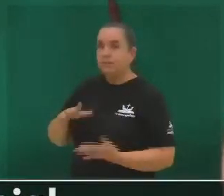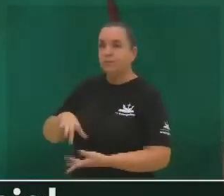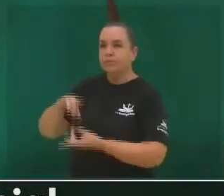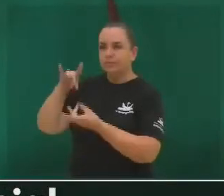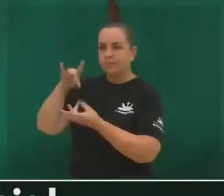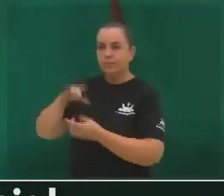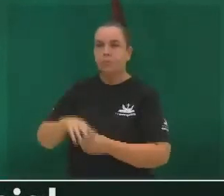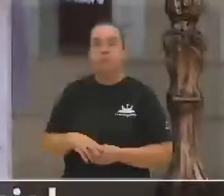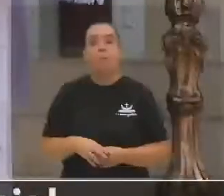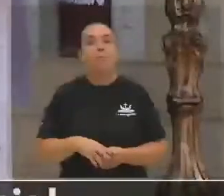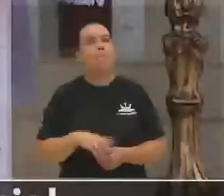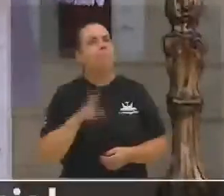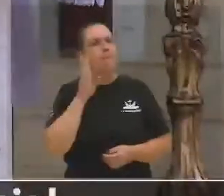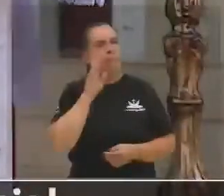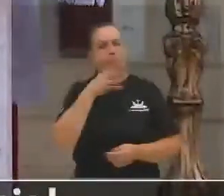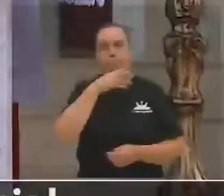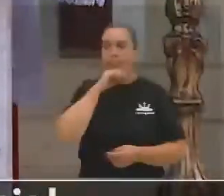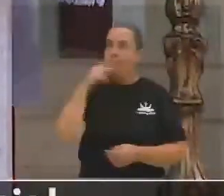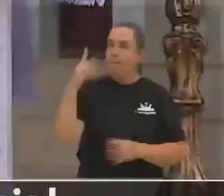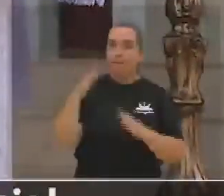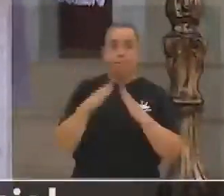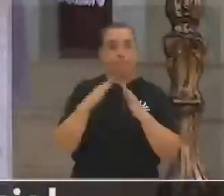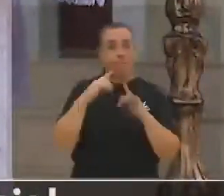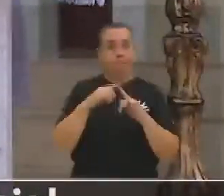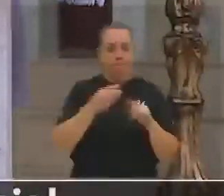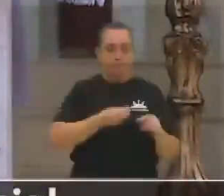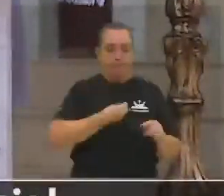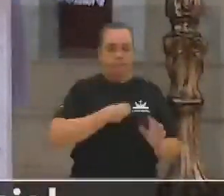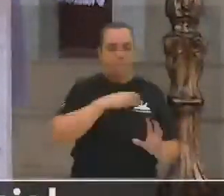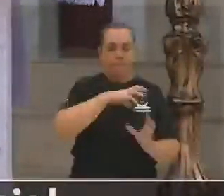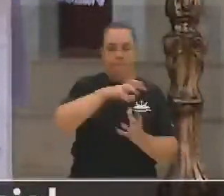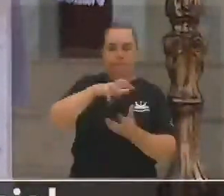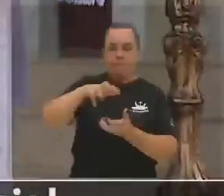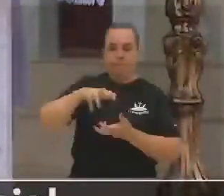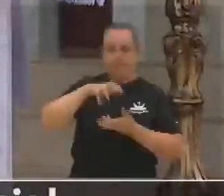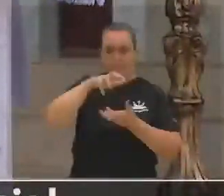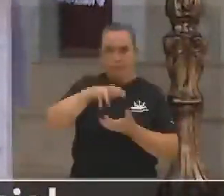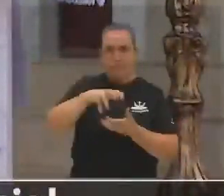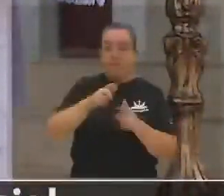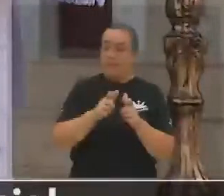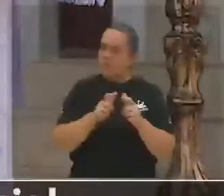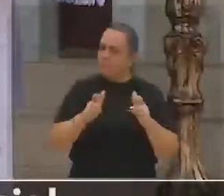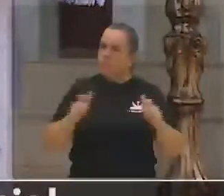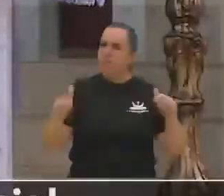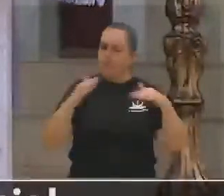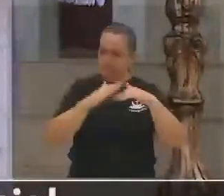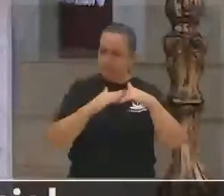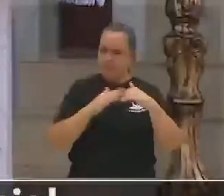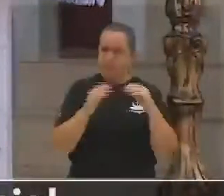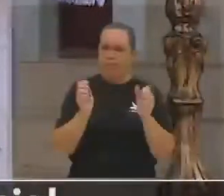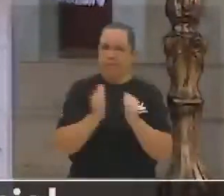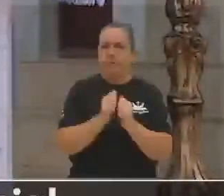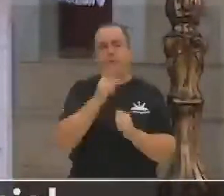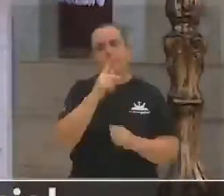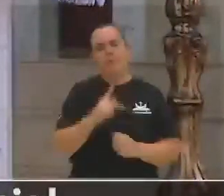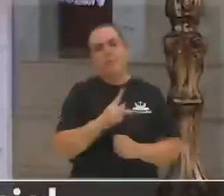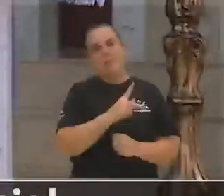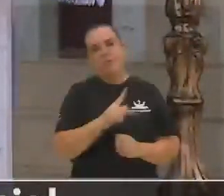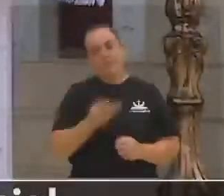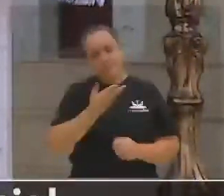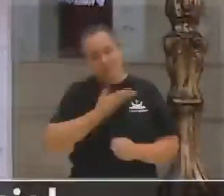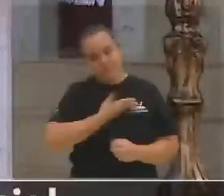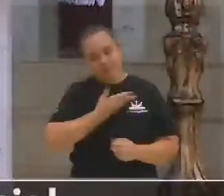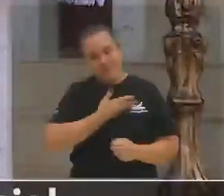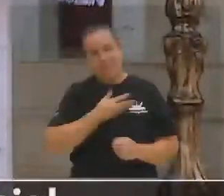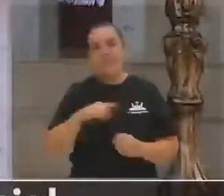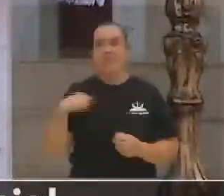só Espírito. Lembrai-vos, ó Pai, da vossa Igreja, que se faz presente pelo mundo inteiro, que ela cresça na caridade com